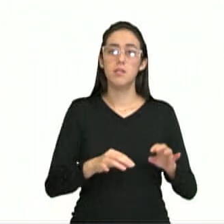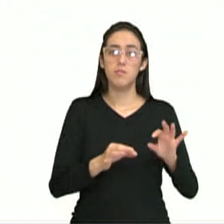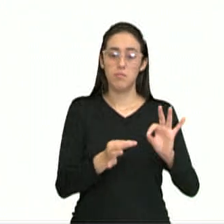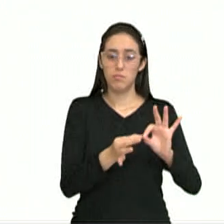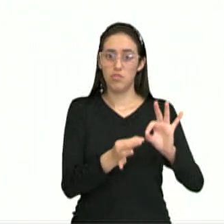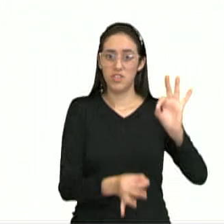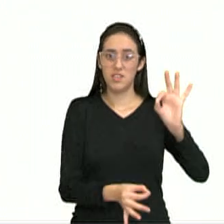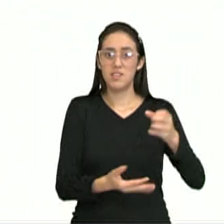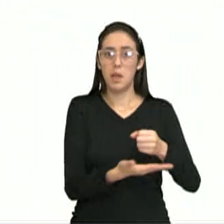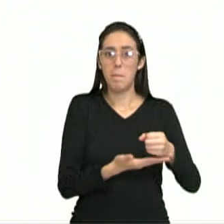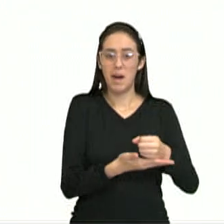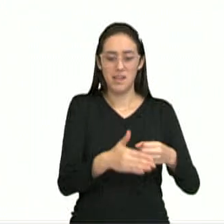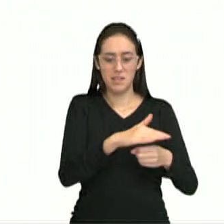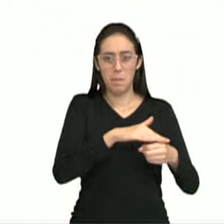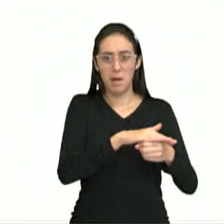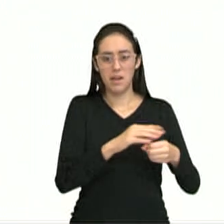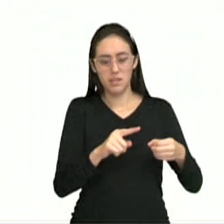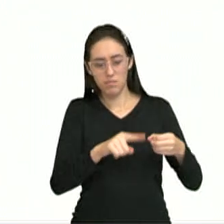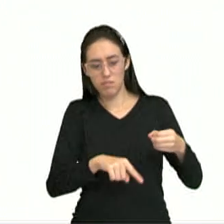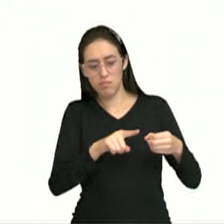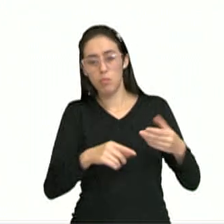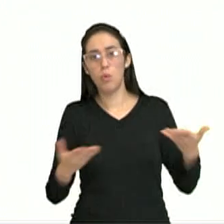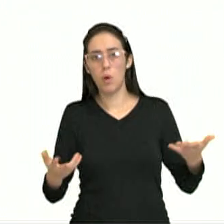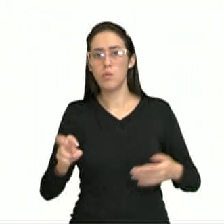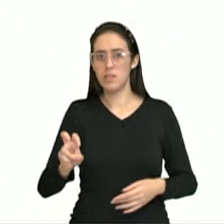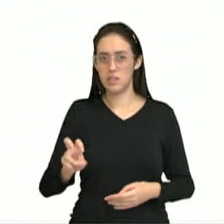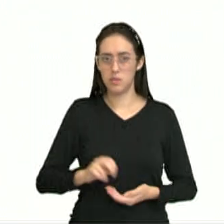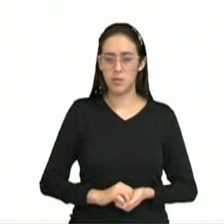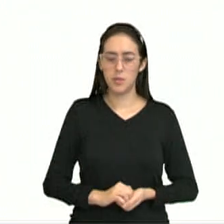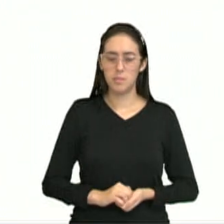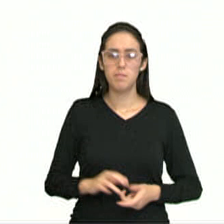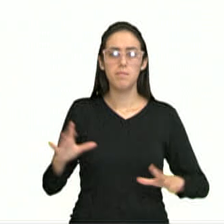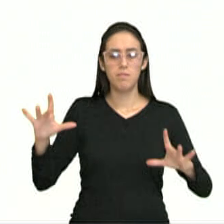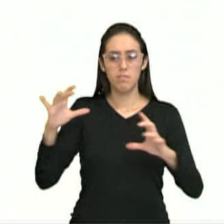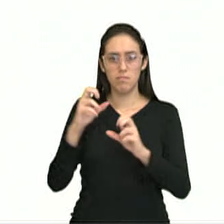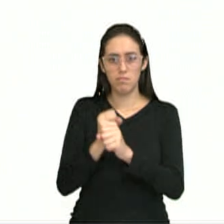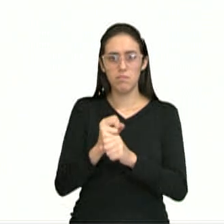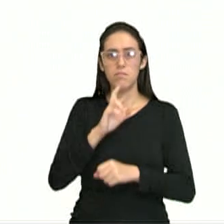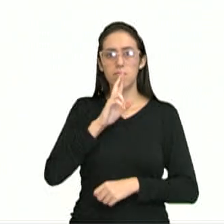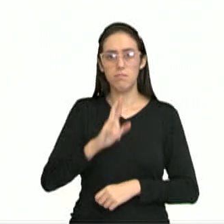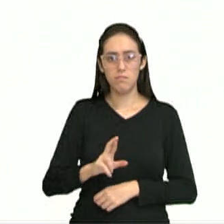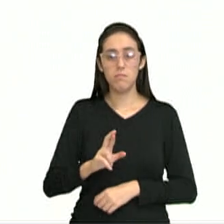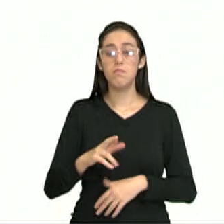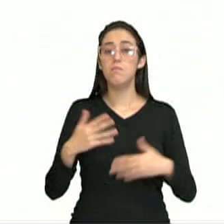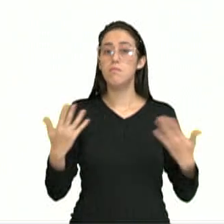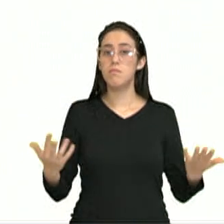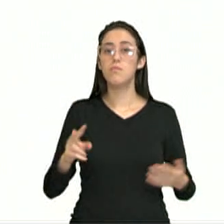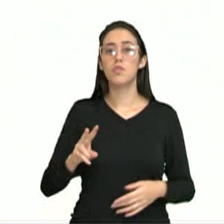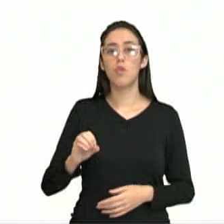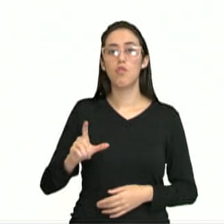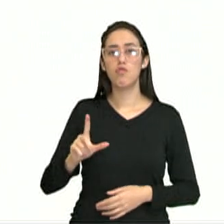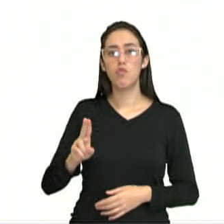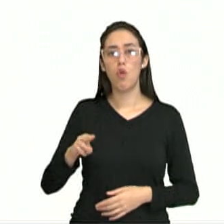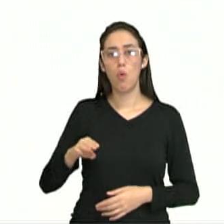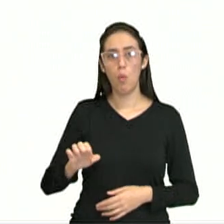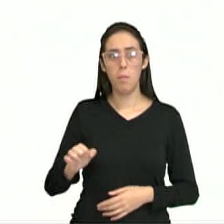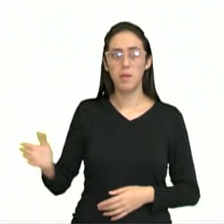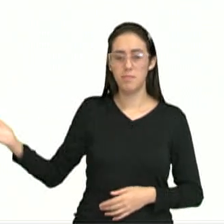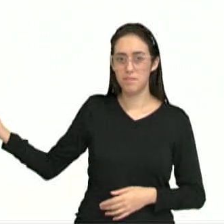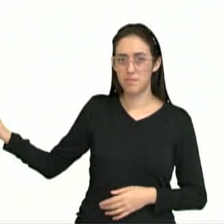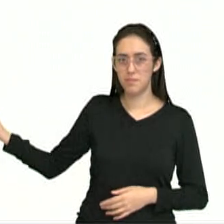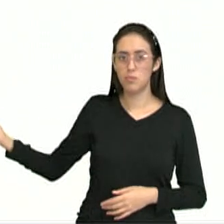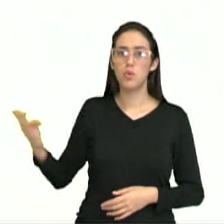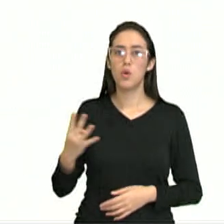as duas bases, que é 5, fazendo toda essa continha aqui, portanto o volume deu